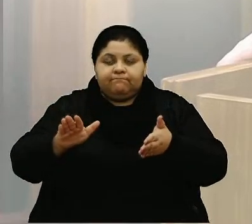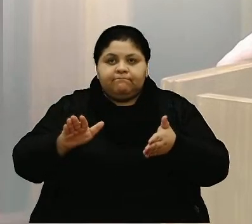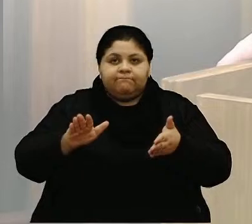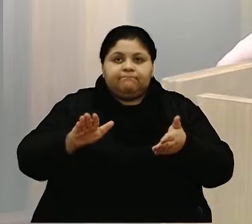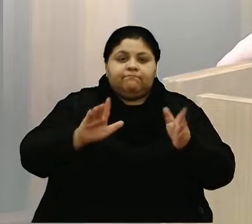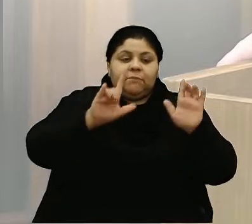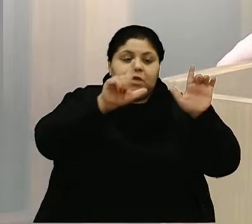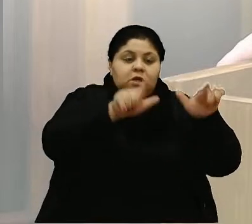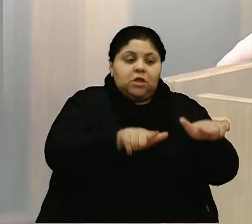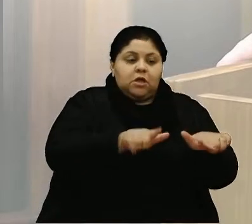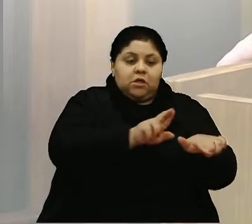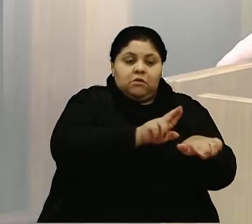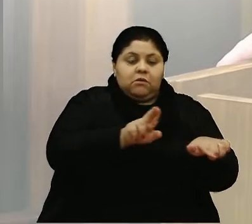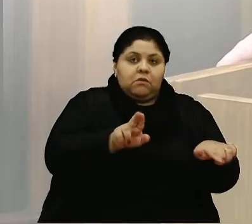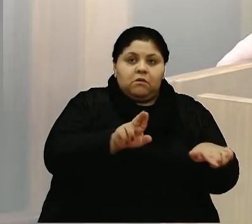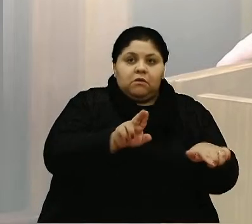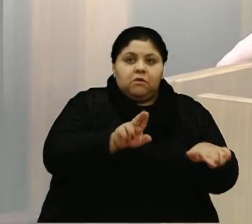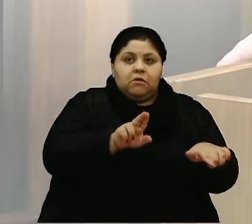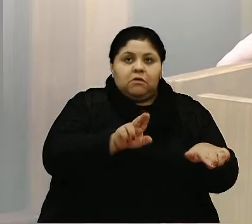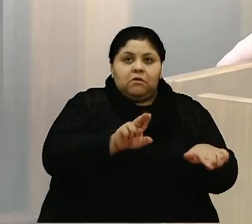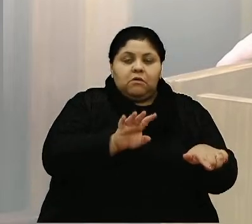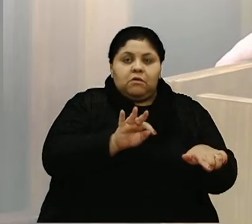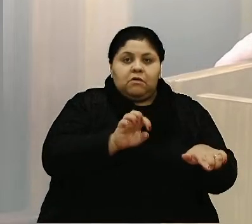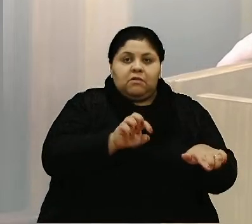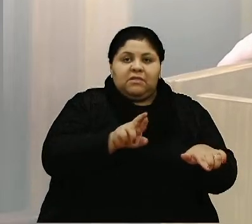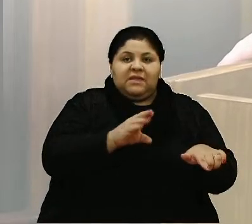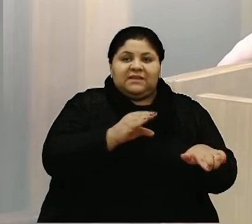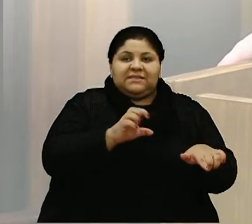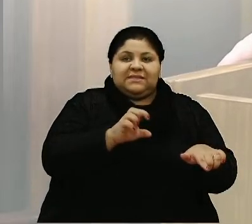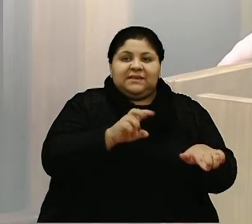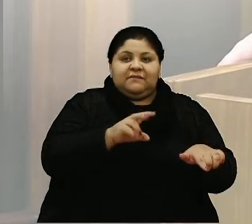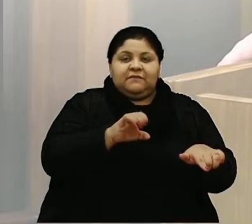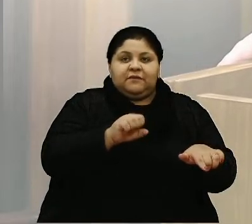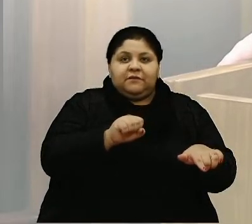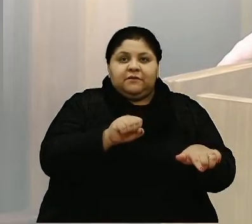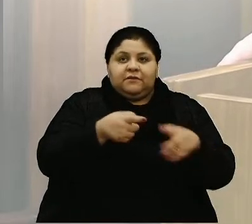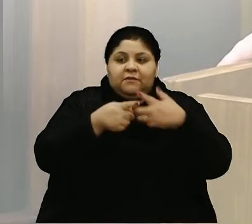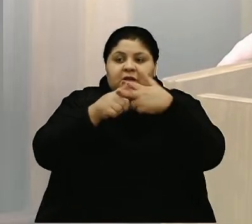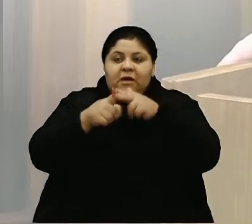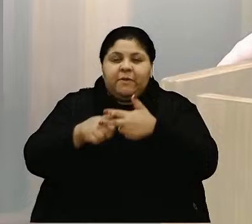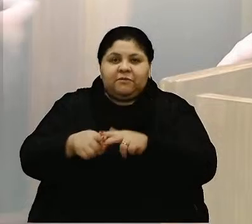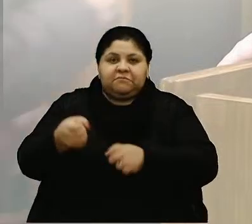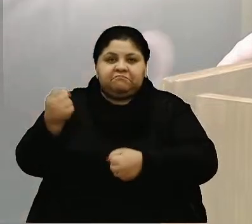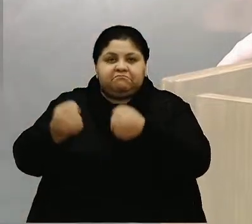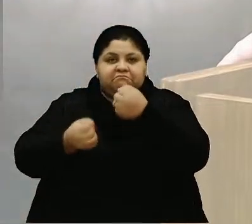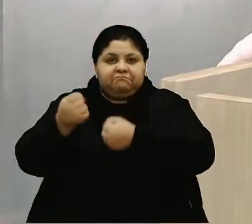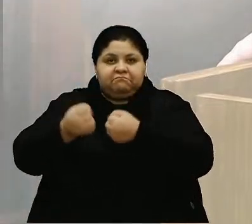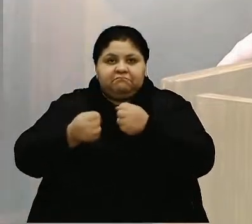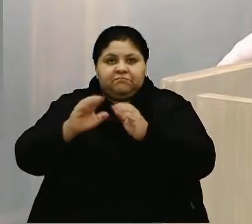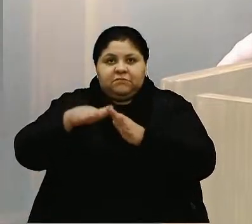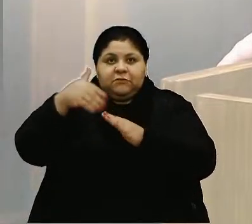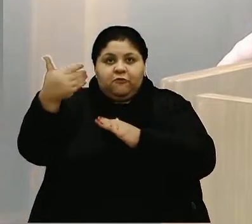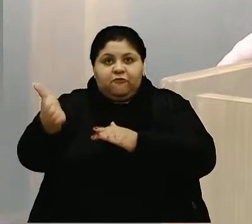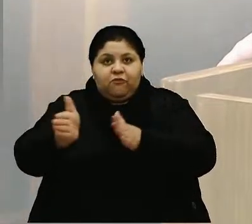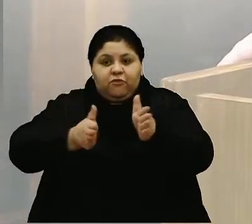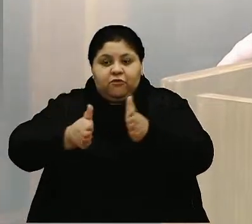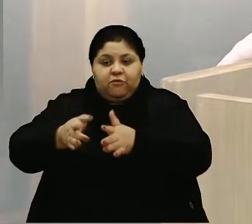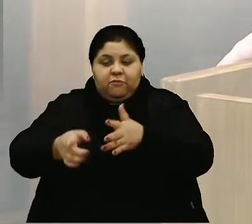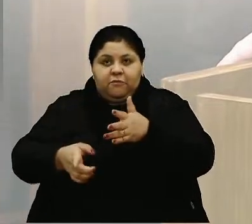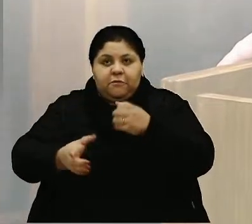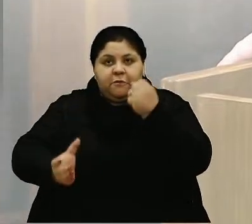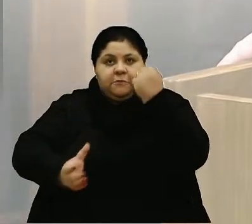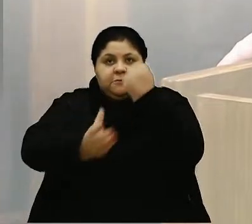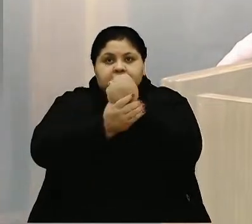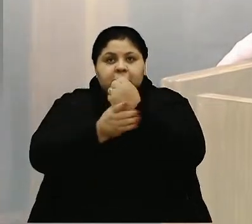denominada T-Service, destinada exclusivamente à manutenção de veículos Toyota, fora do período de garantia e mecânica